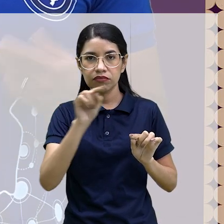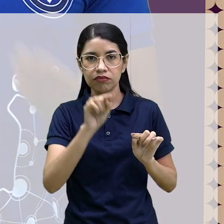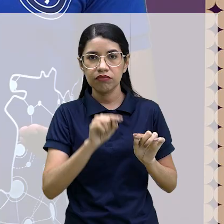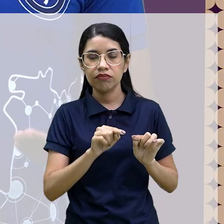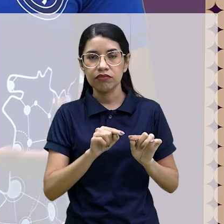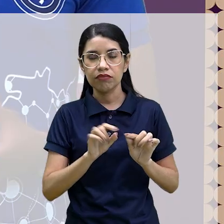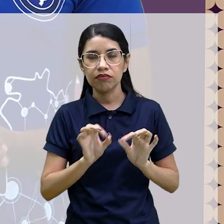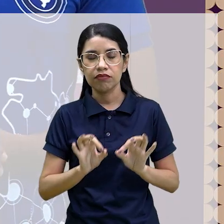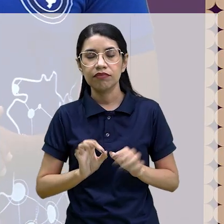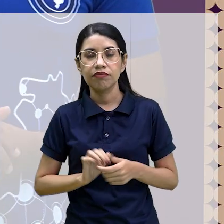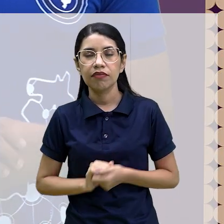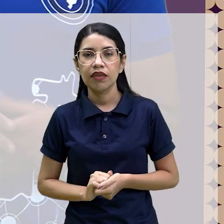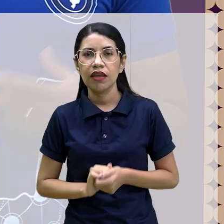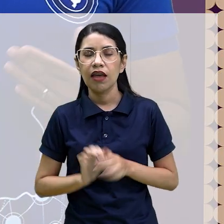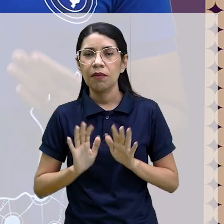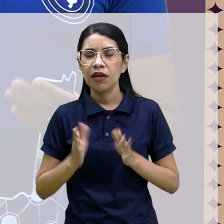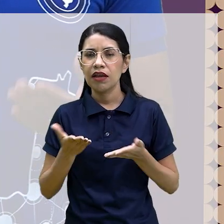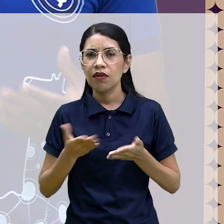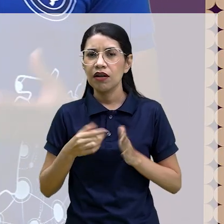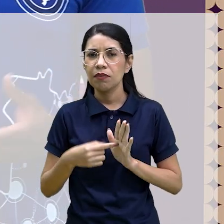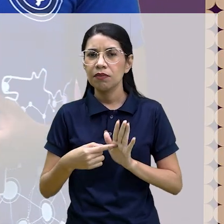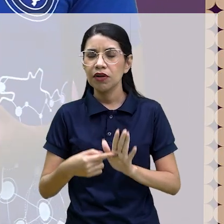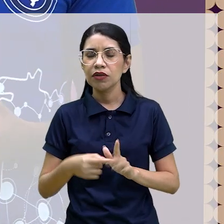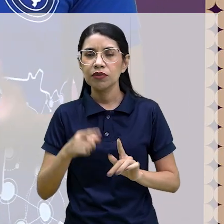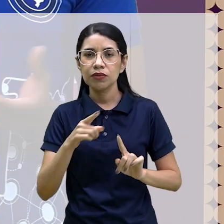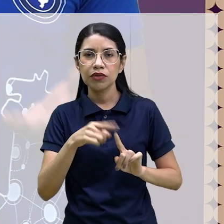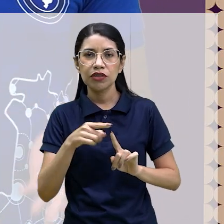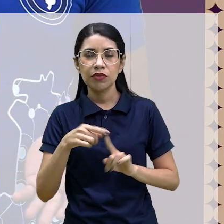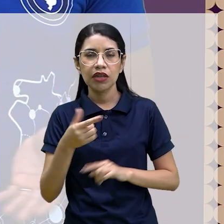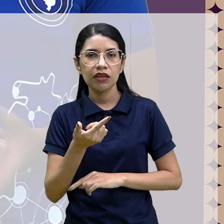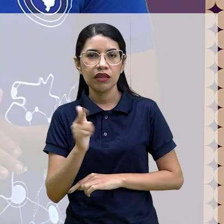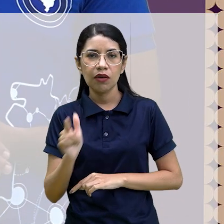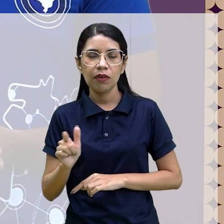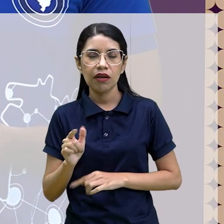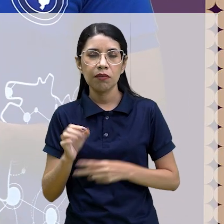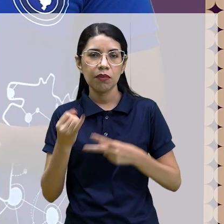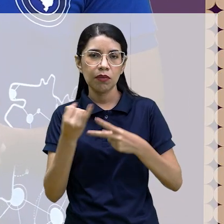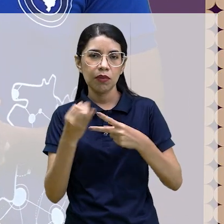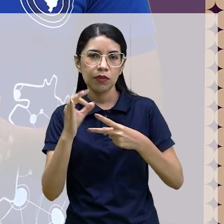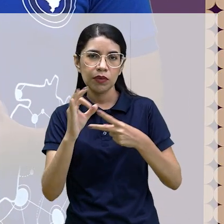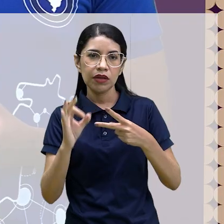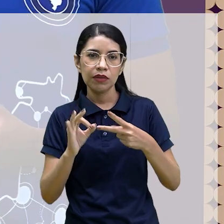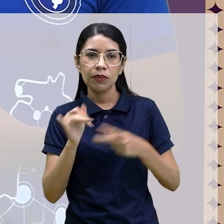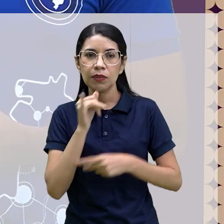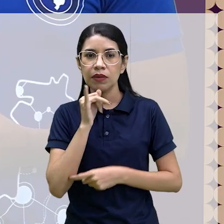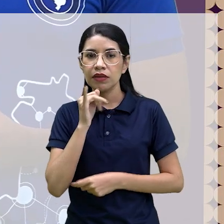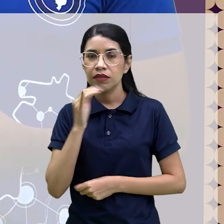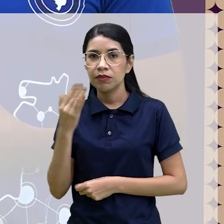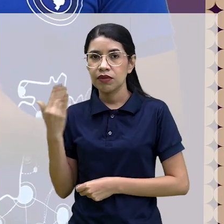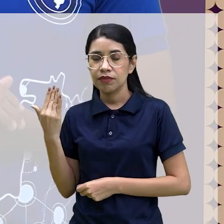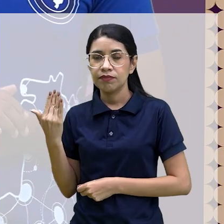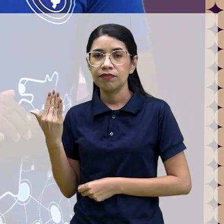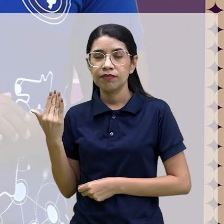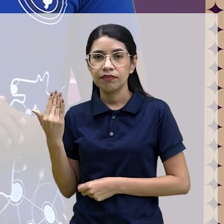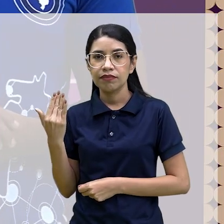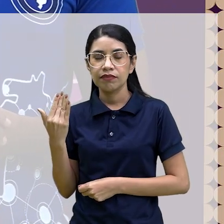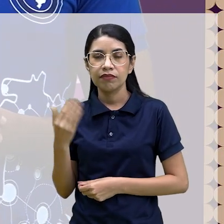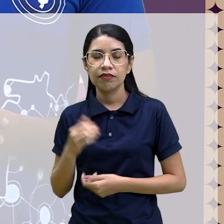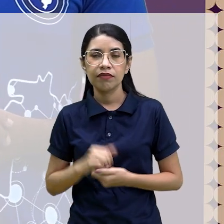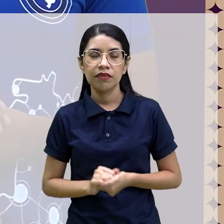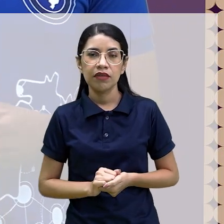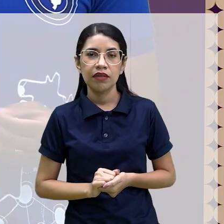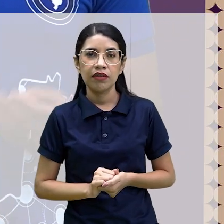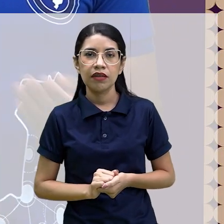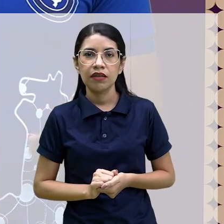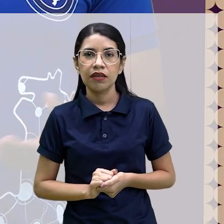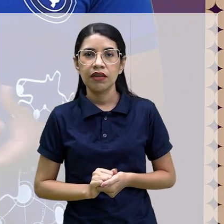certo? Professor, mostre exemplos de figuras que não são polígonos. Então, aqui, ó, o primeiro, nós